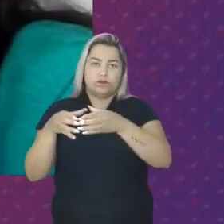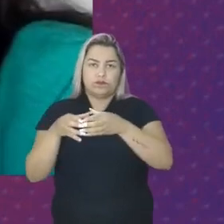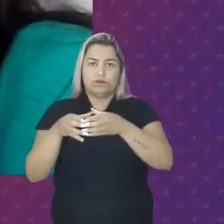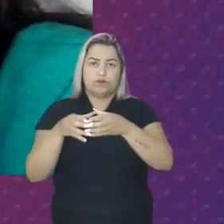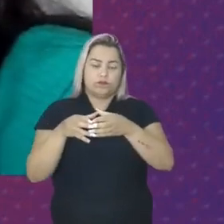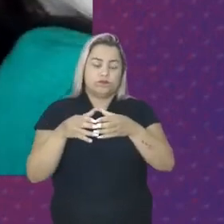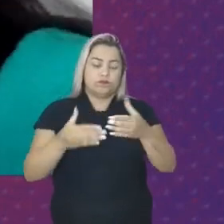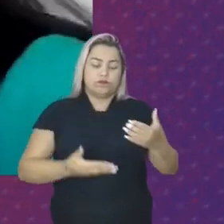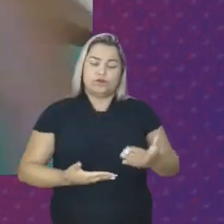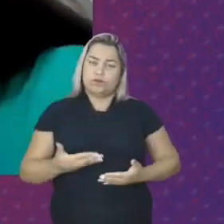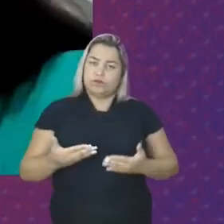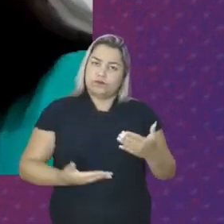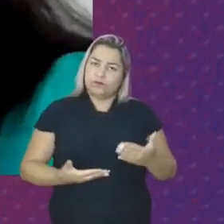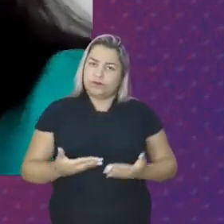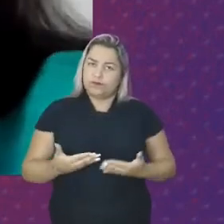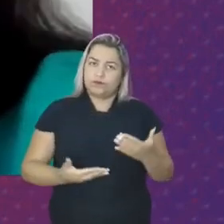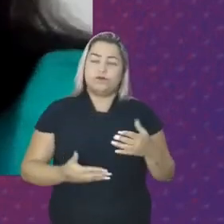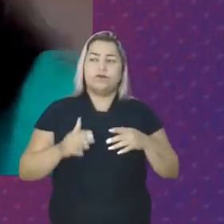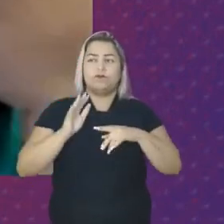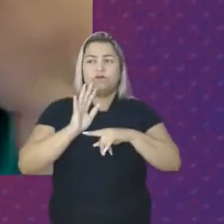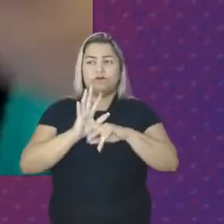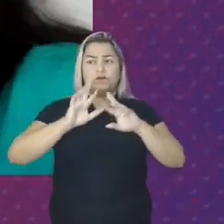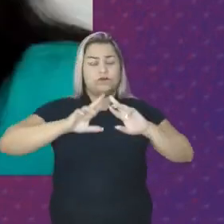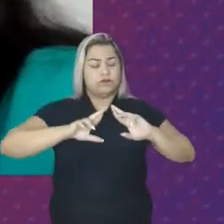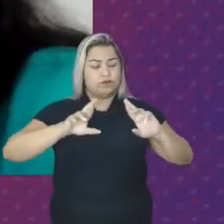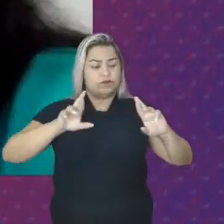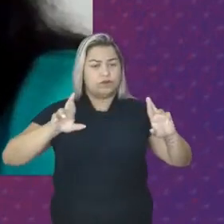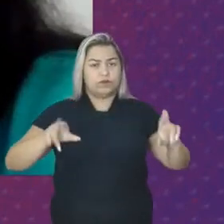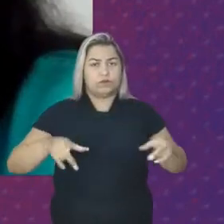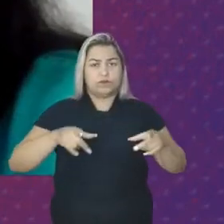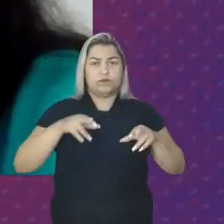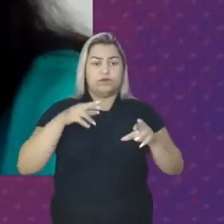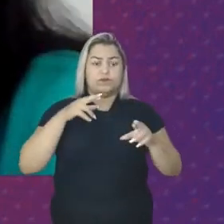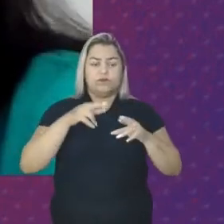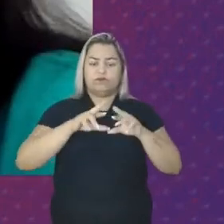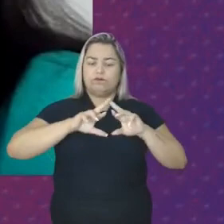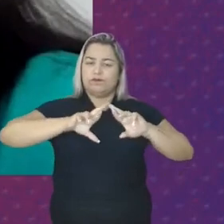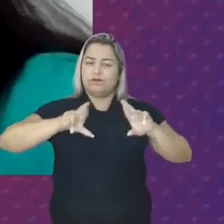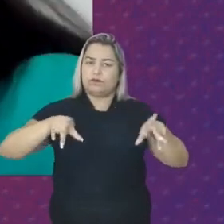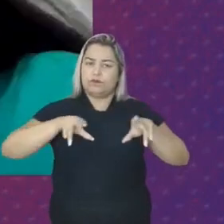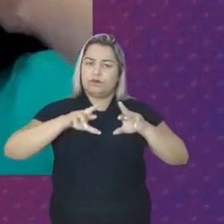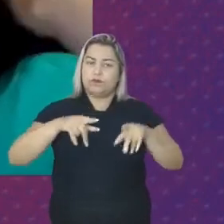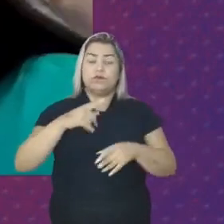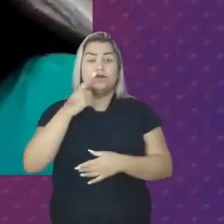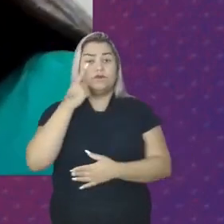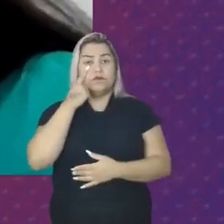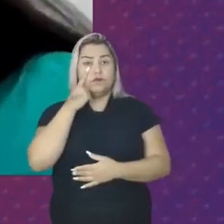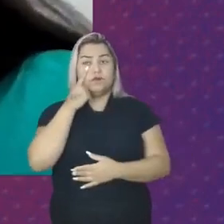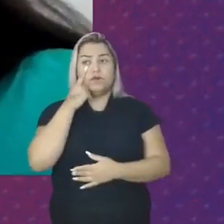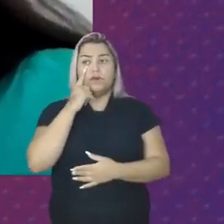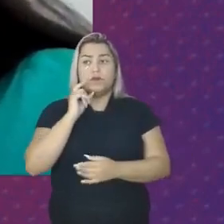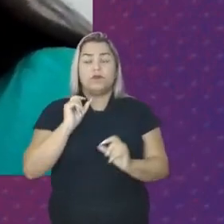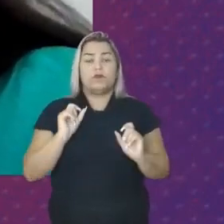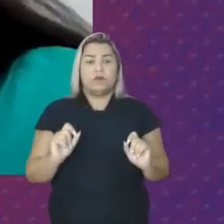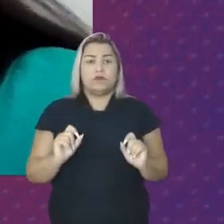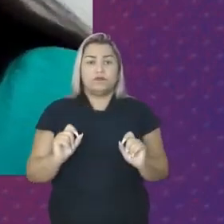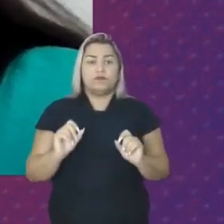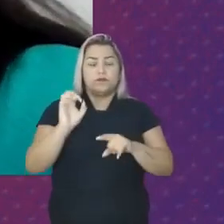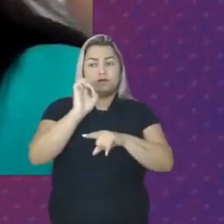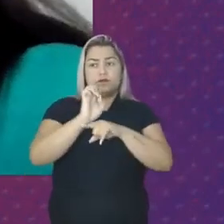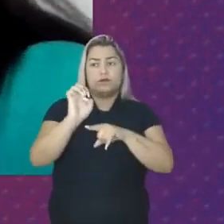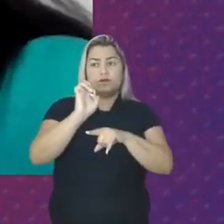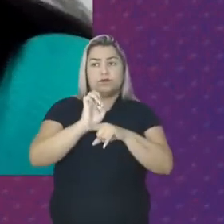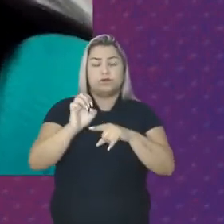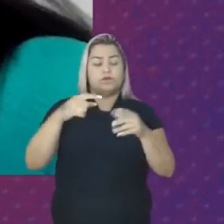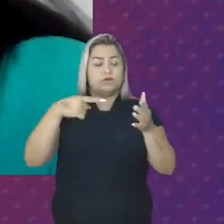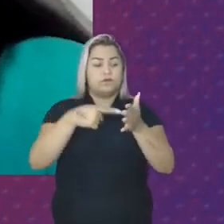atendimento, serviços diferenciados, redes diferenciadas de atenção. Então, esse extrato de denúncia, eu